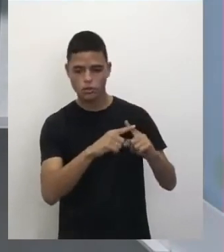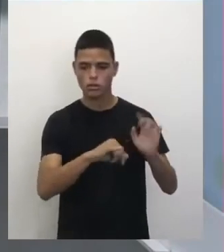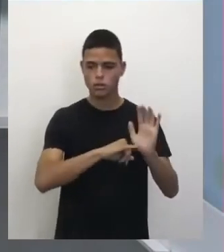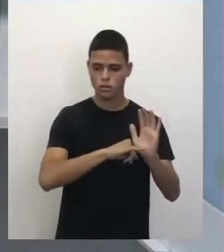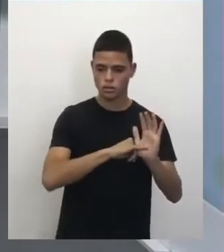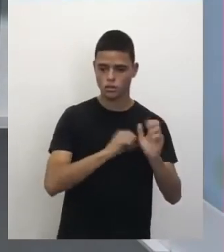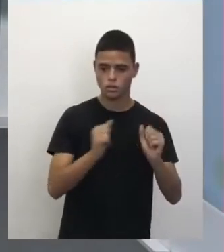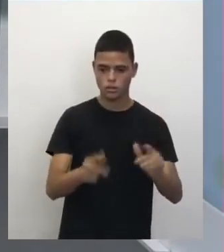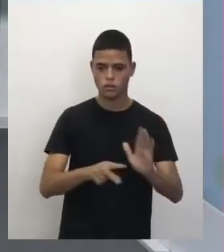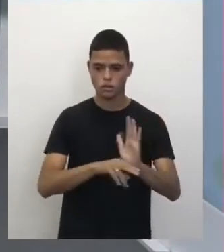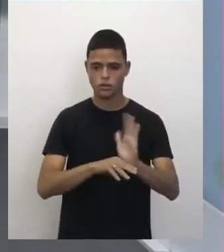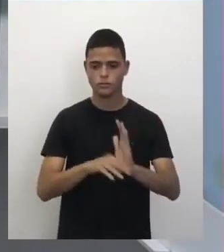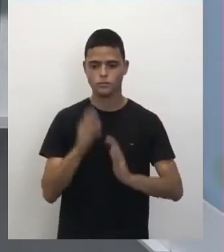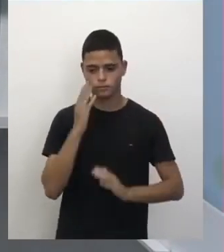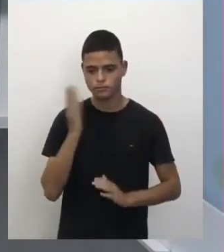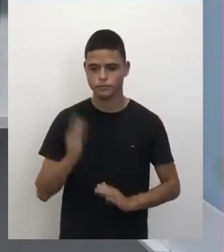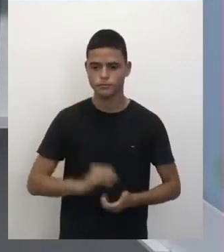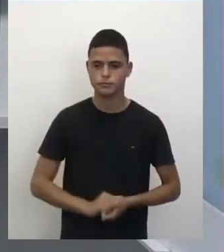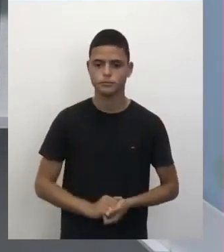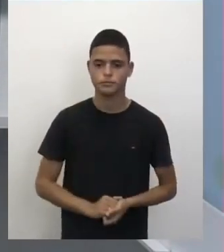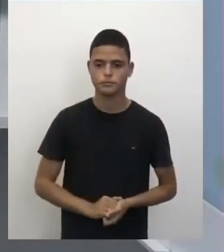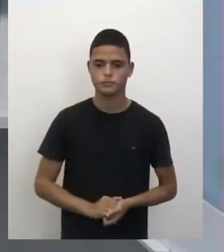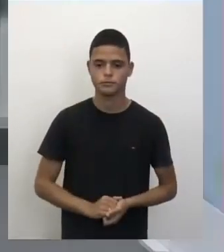gente aí o vídeo? Vamos lá.